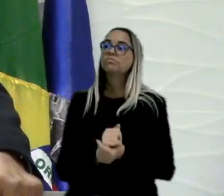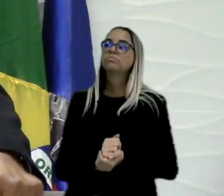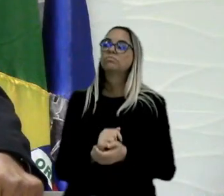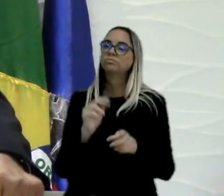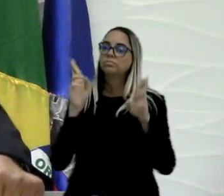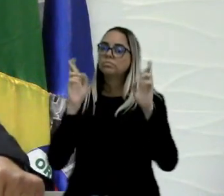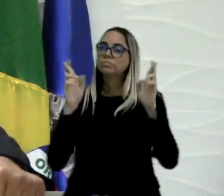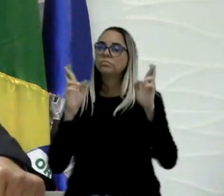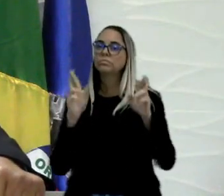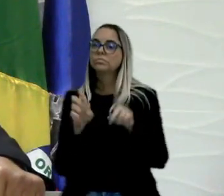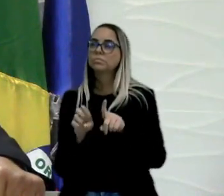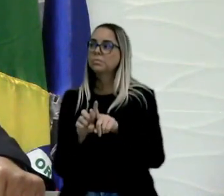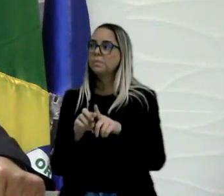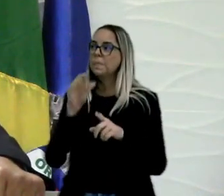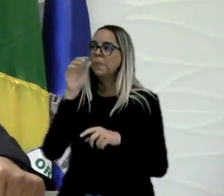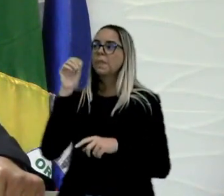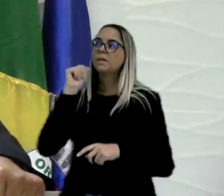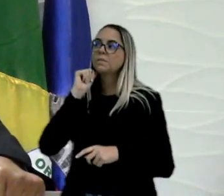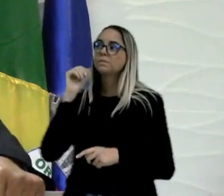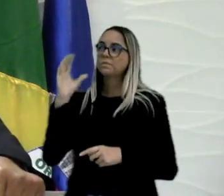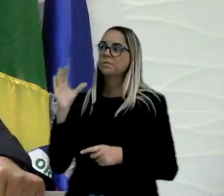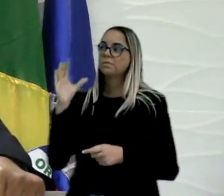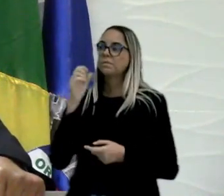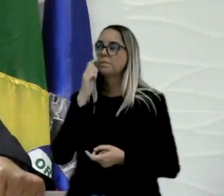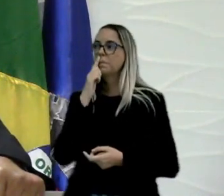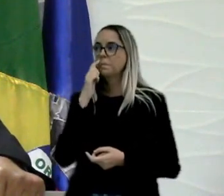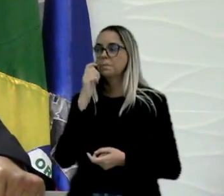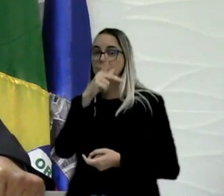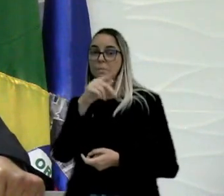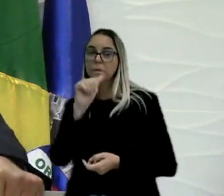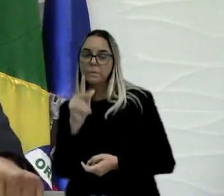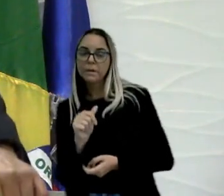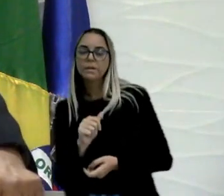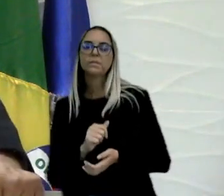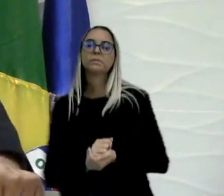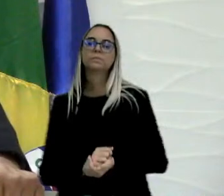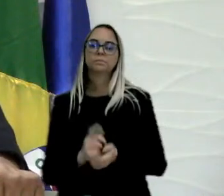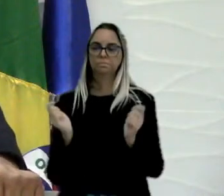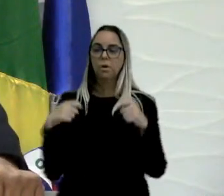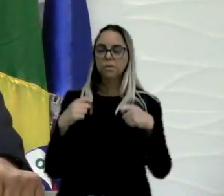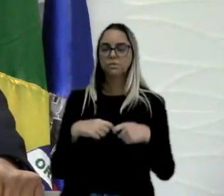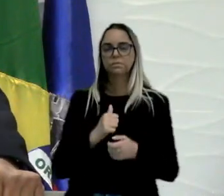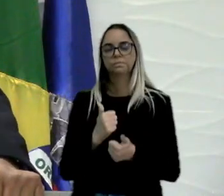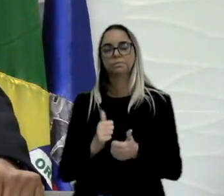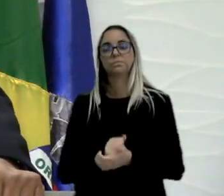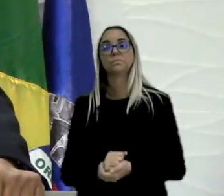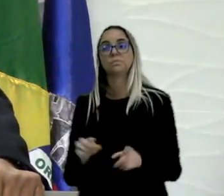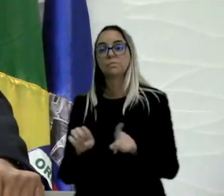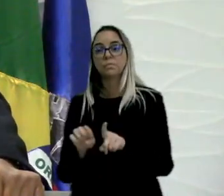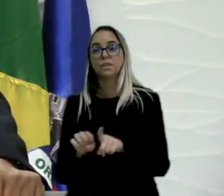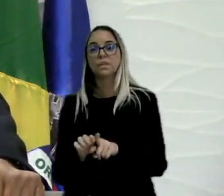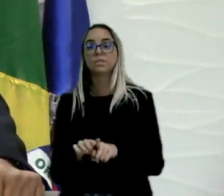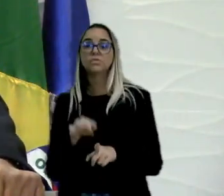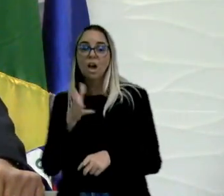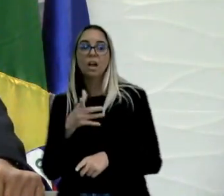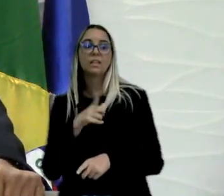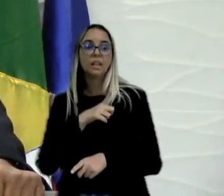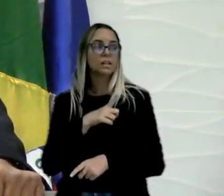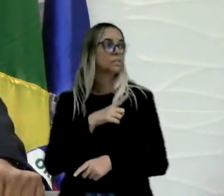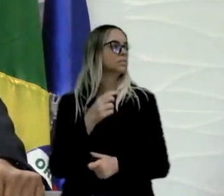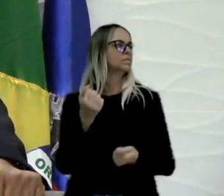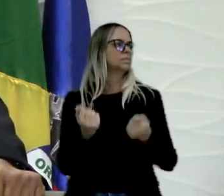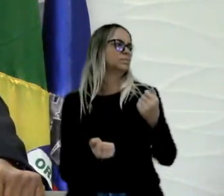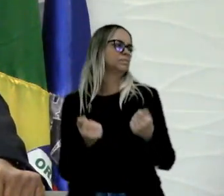vossa excelência Av sen eu posso falar nisso vem pela pipa da prefeitura posso pronto eu queria também que já tem os camião pipa pela